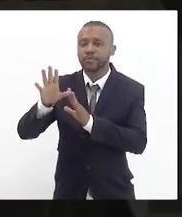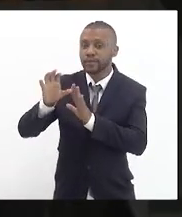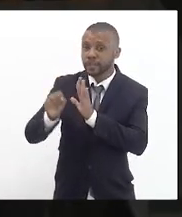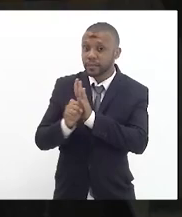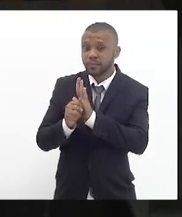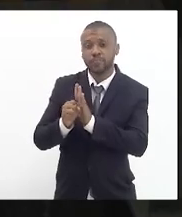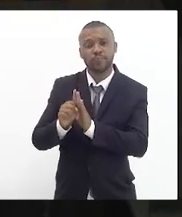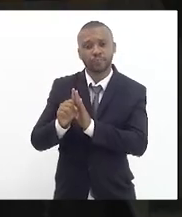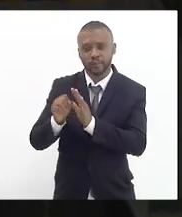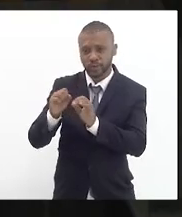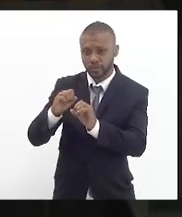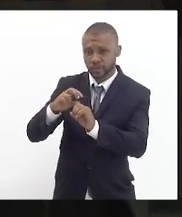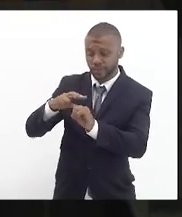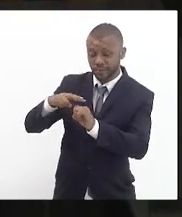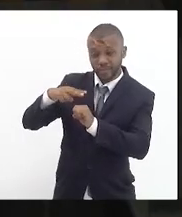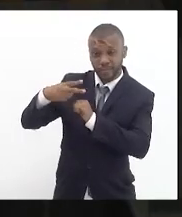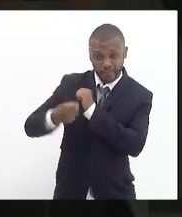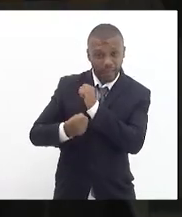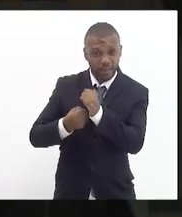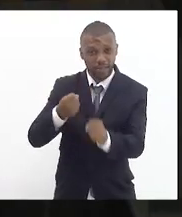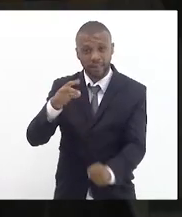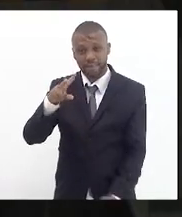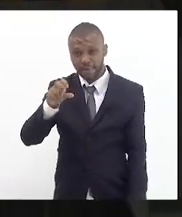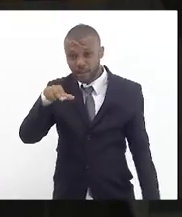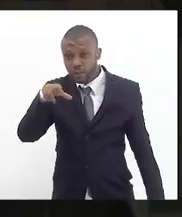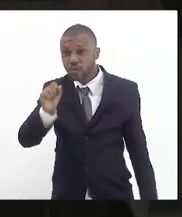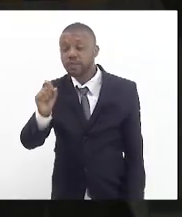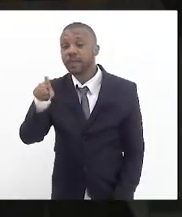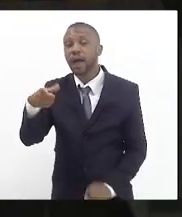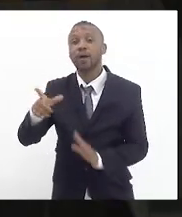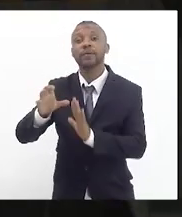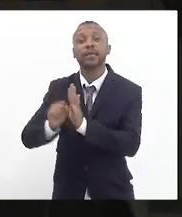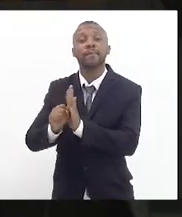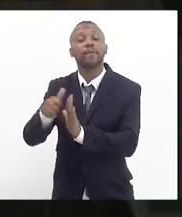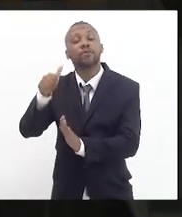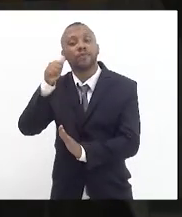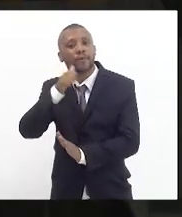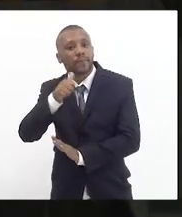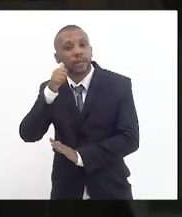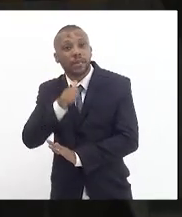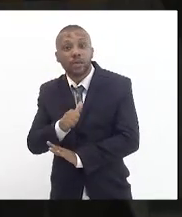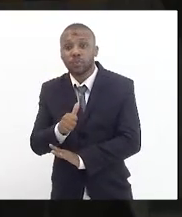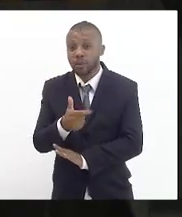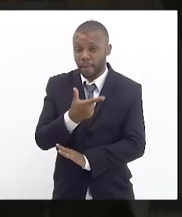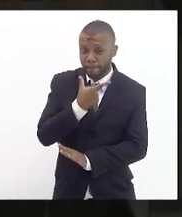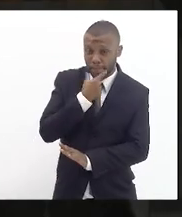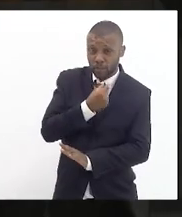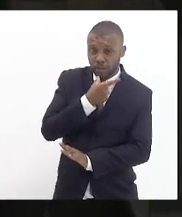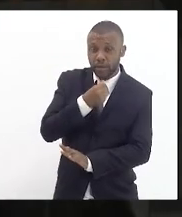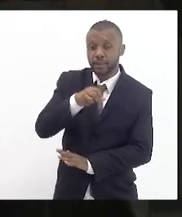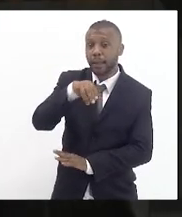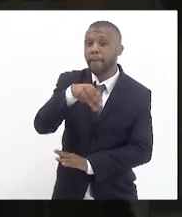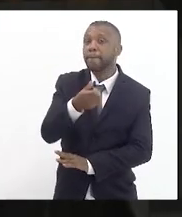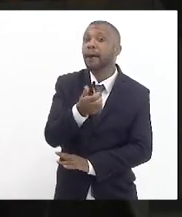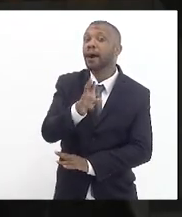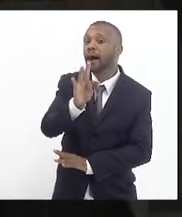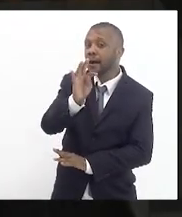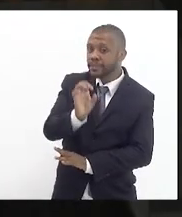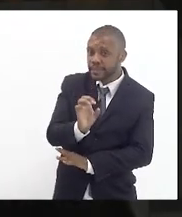é o símbolo do feminino e o símbolo do masculino é Marte é isso